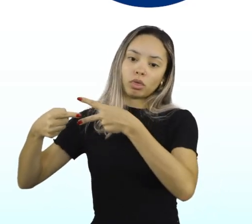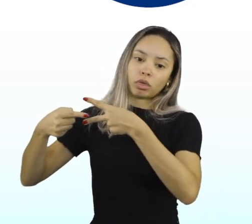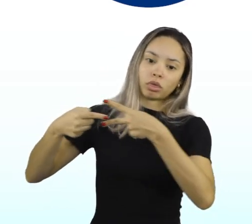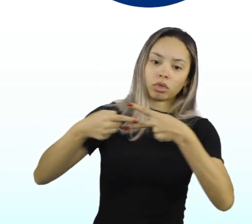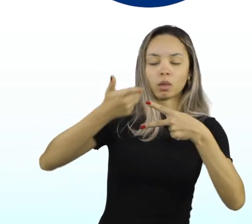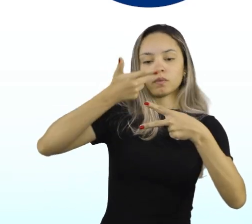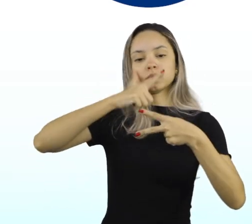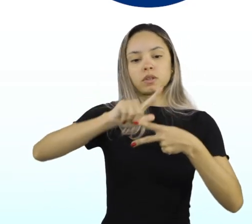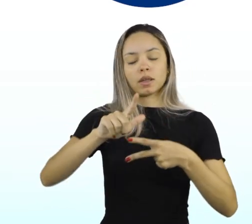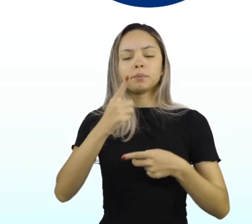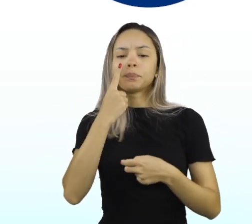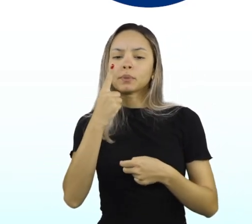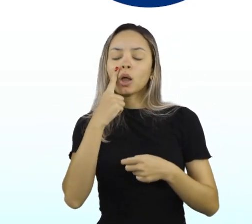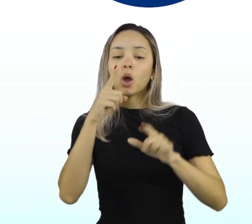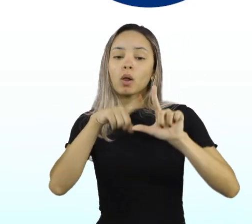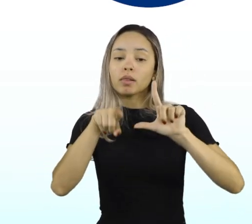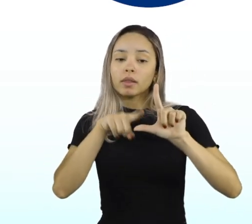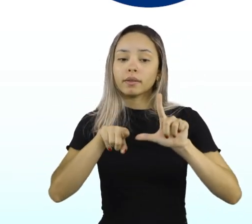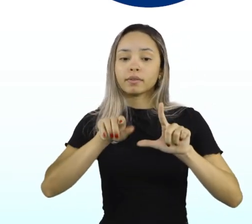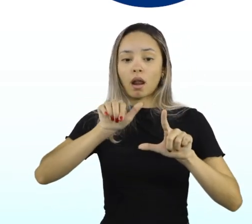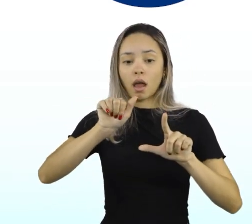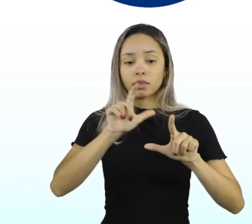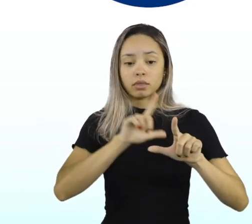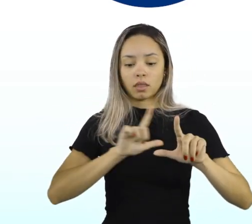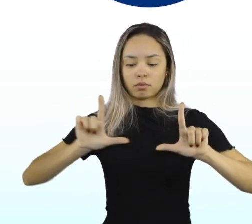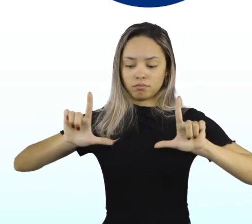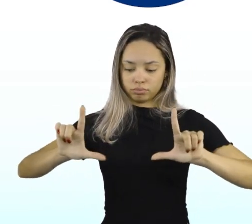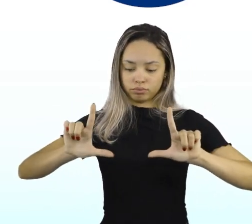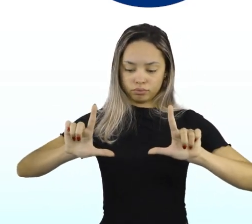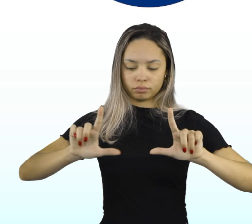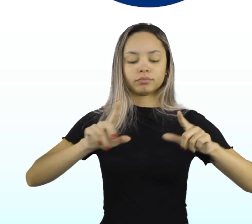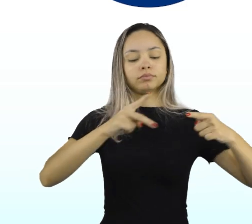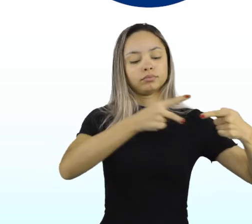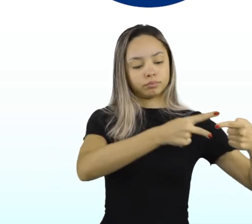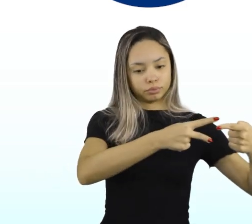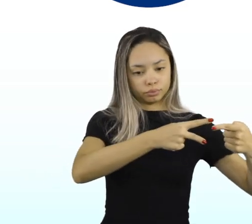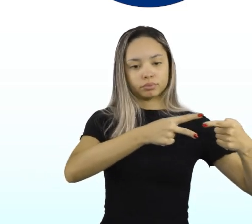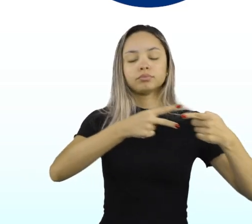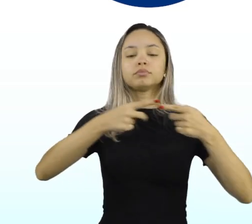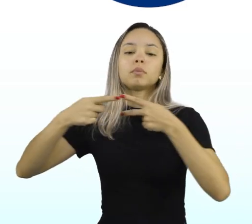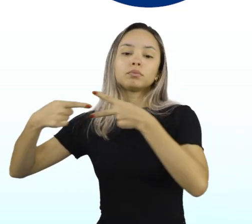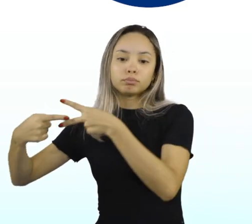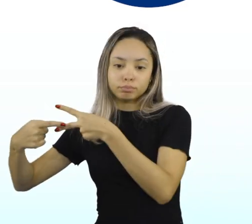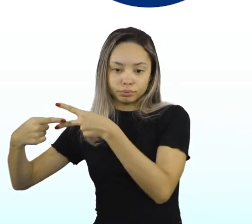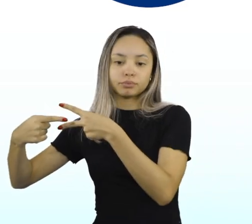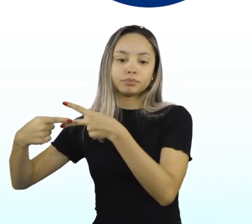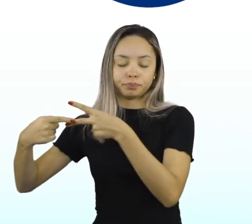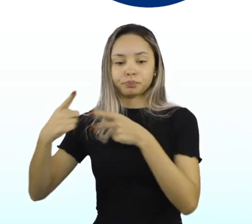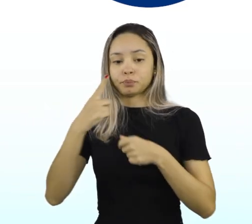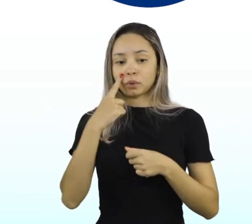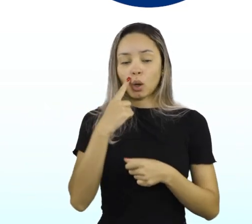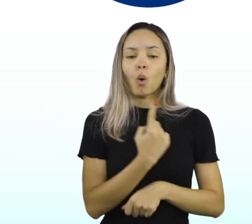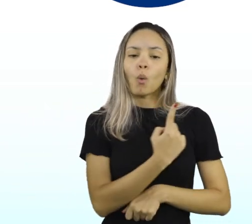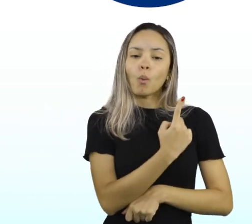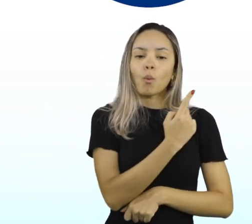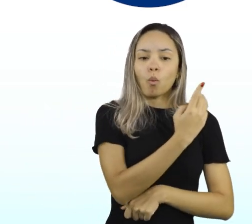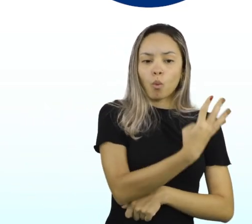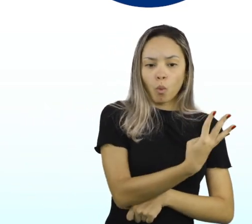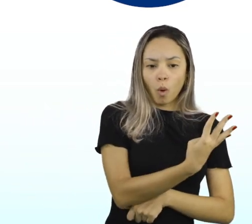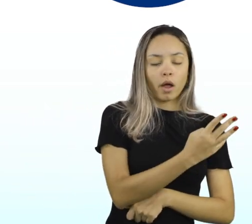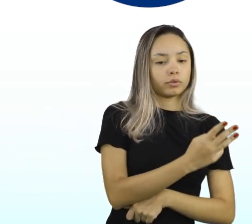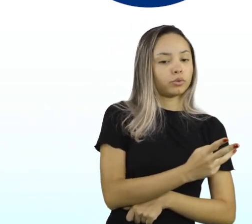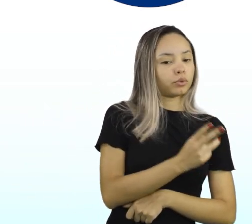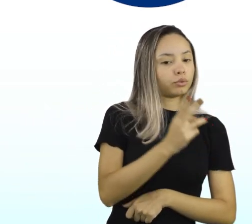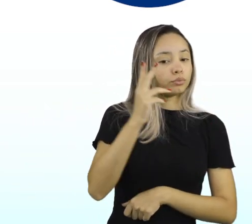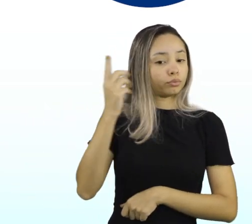letra A, você tem aí duas forças que estão no sentido contrário. Perceba a orientação da flecha. Uma tem 4 newtons, outra tem 3